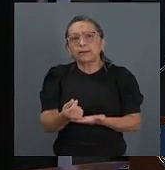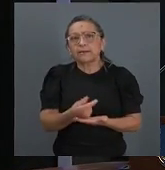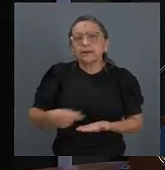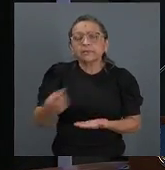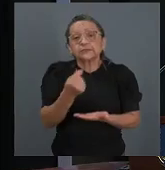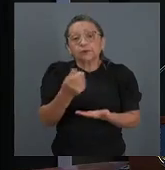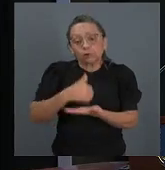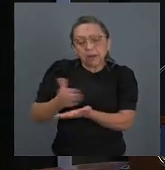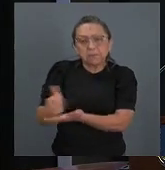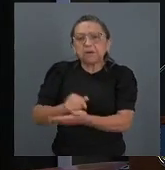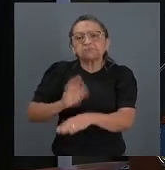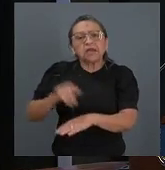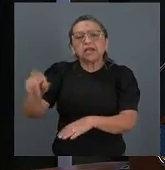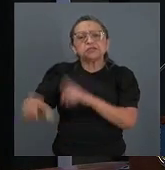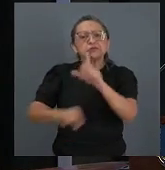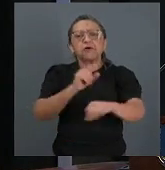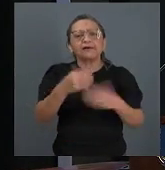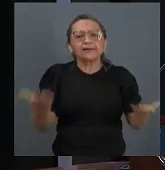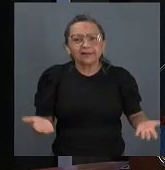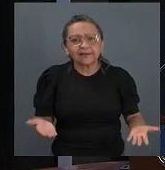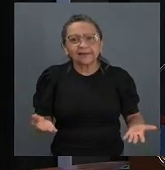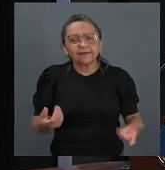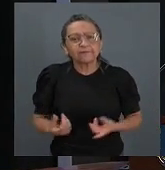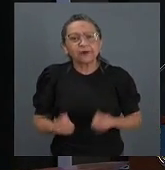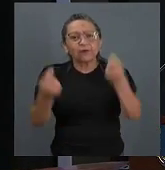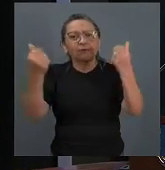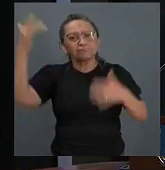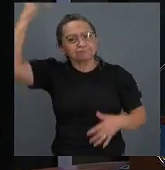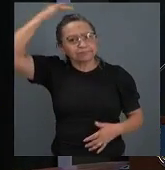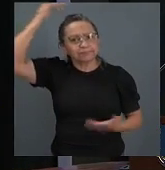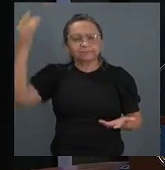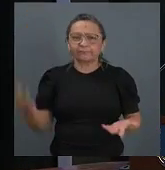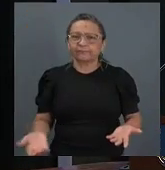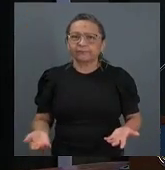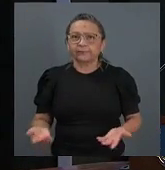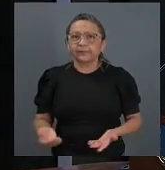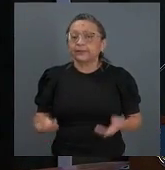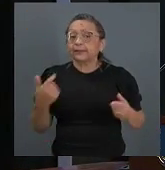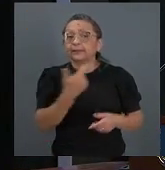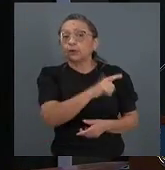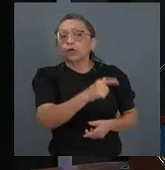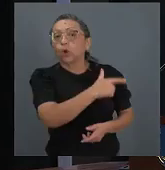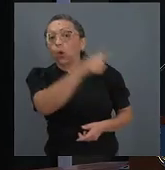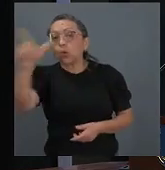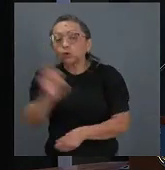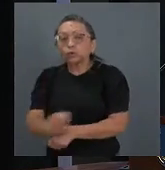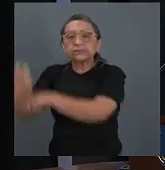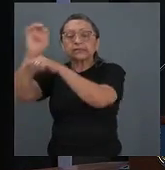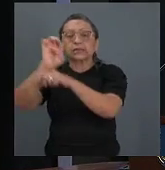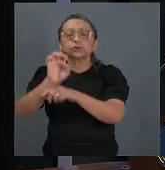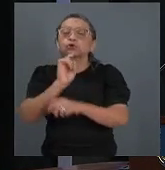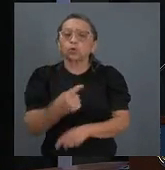esse valor absurdo, que nem um estado da federação, a não ser São